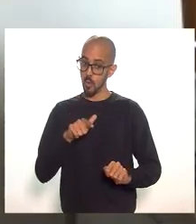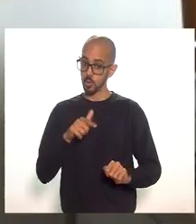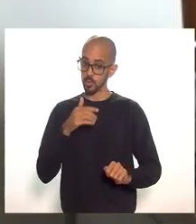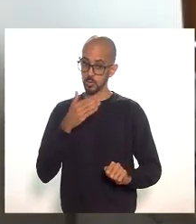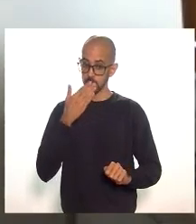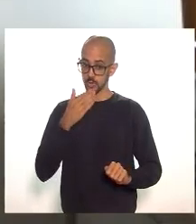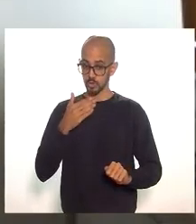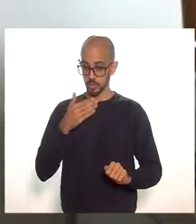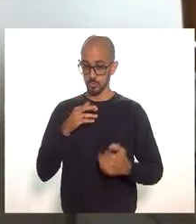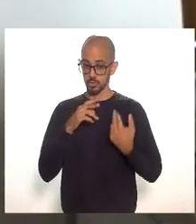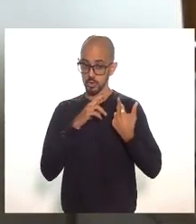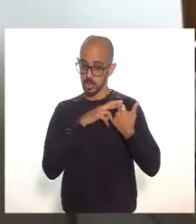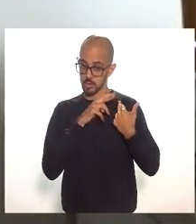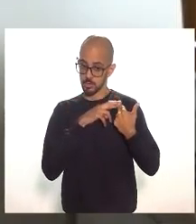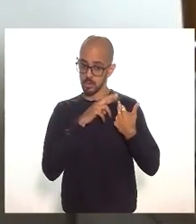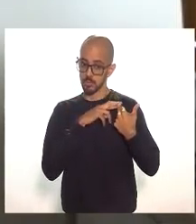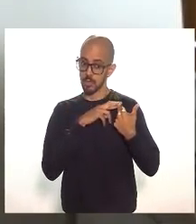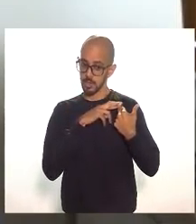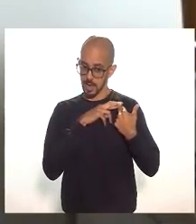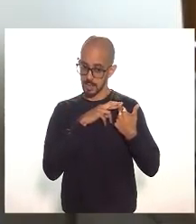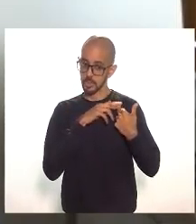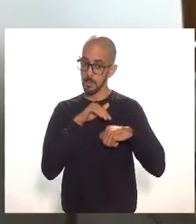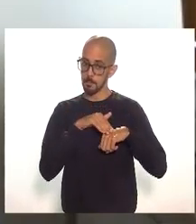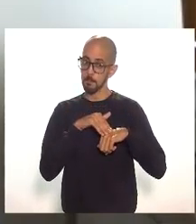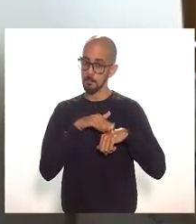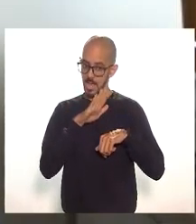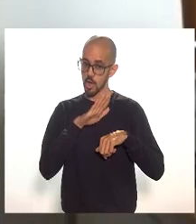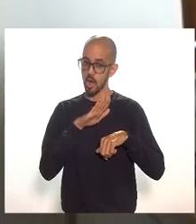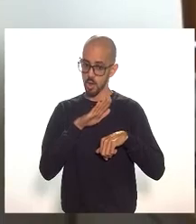um nível de responsabilidade muito maior.